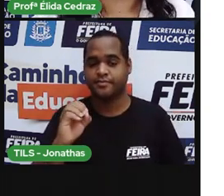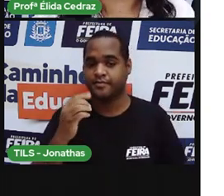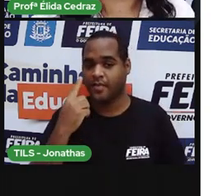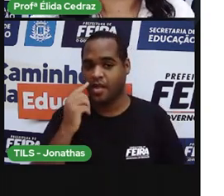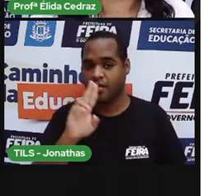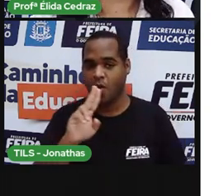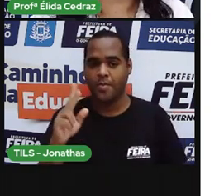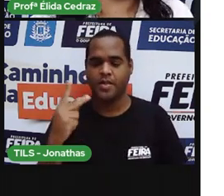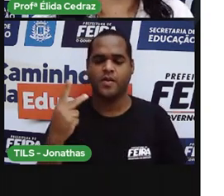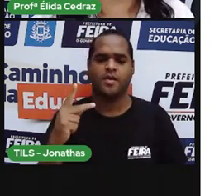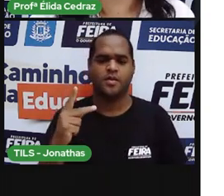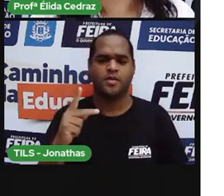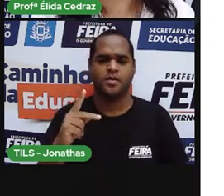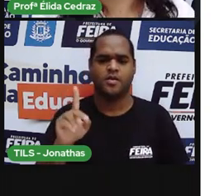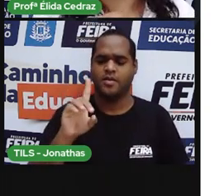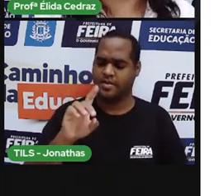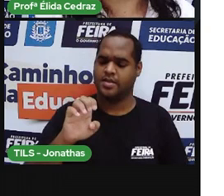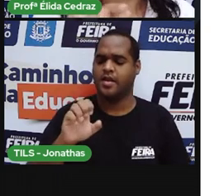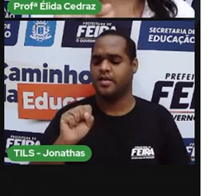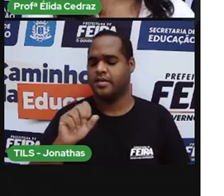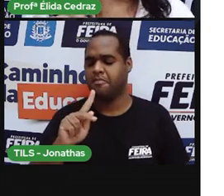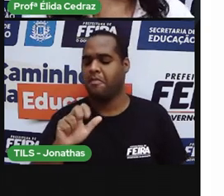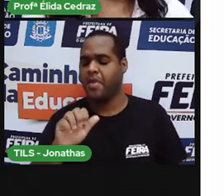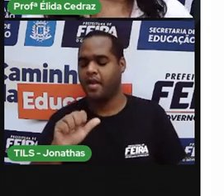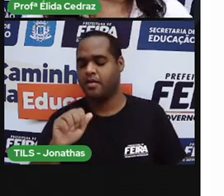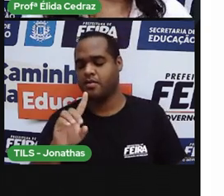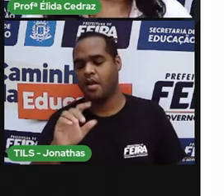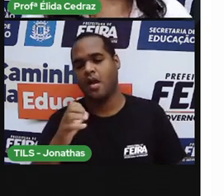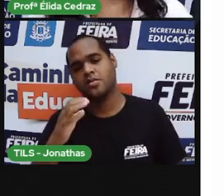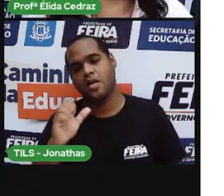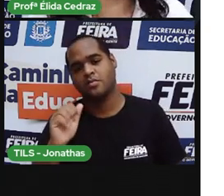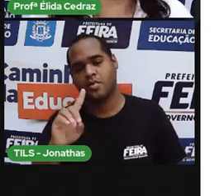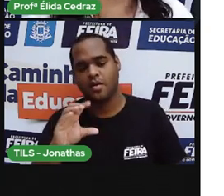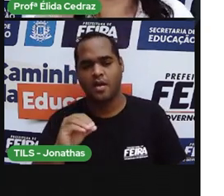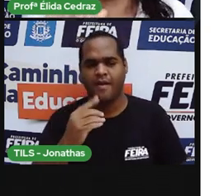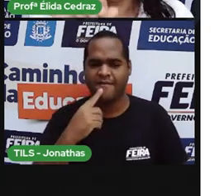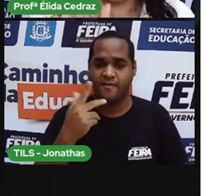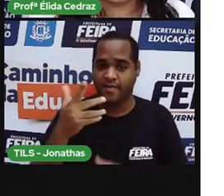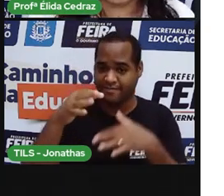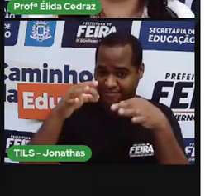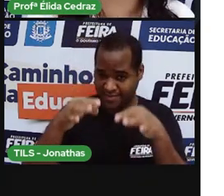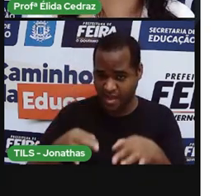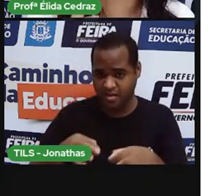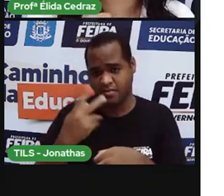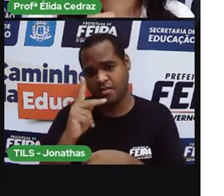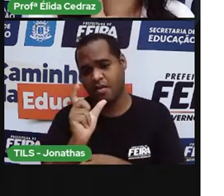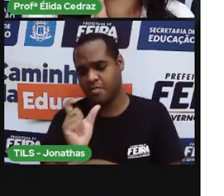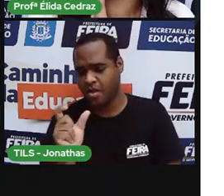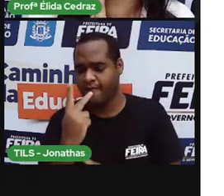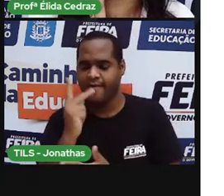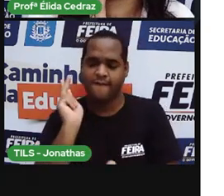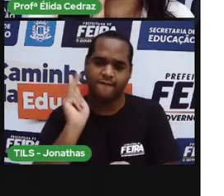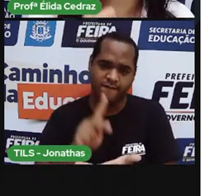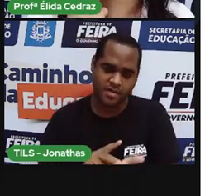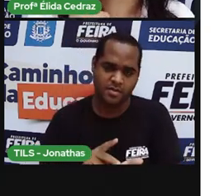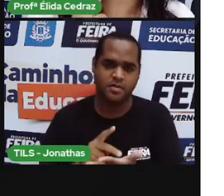nome, despedaçado. Para separar daquela forma certinha, olha só.